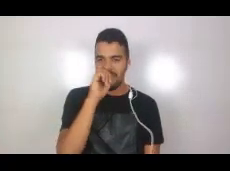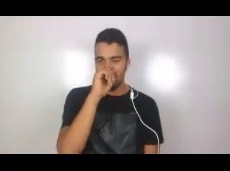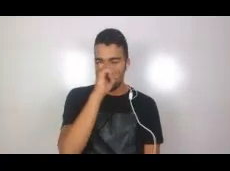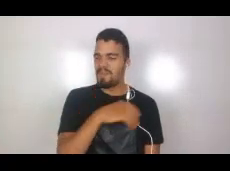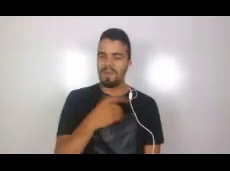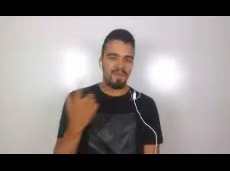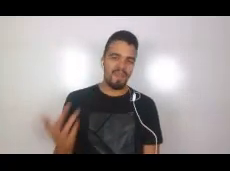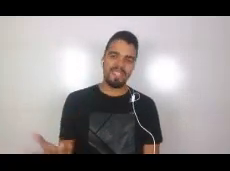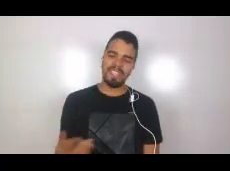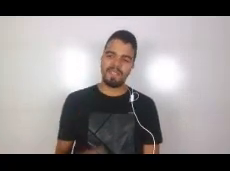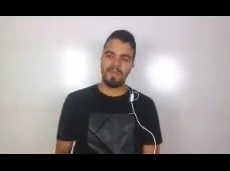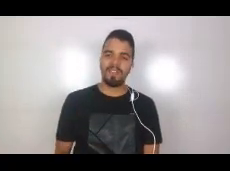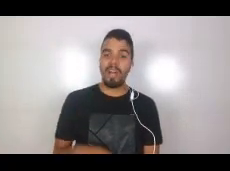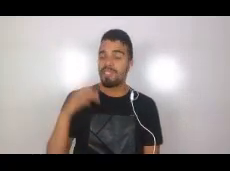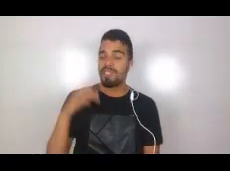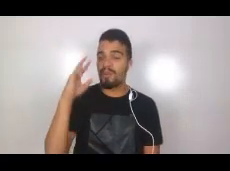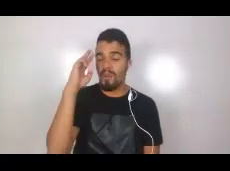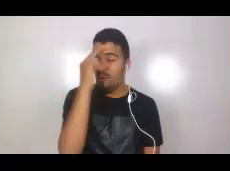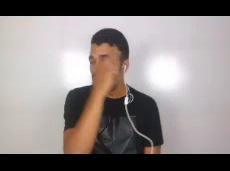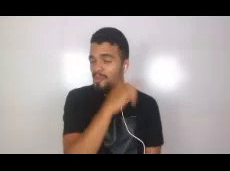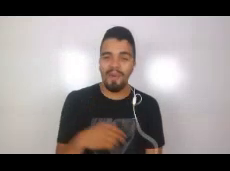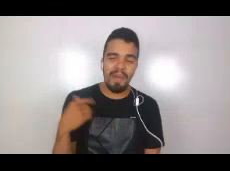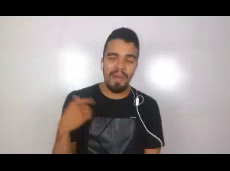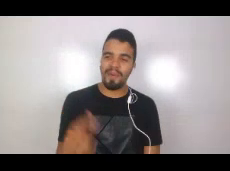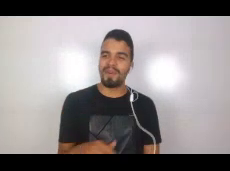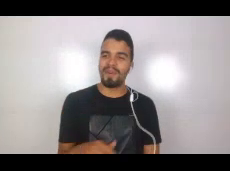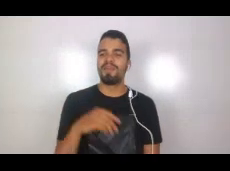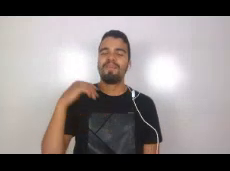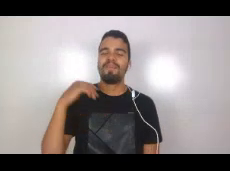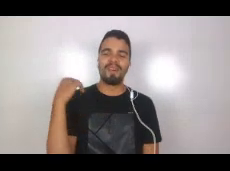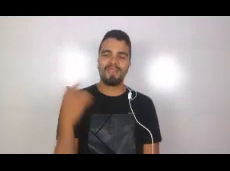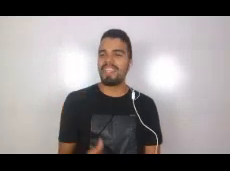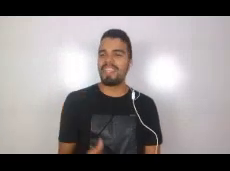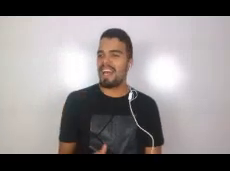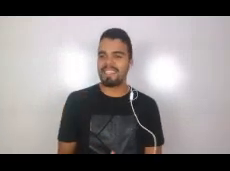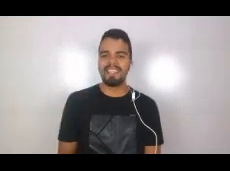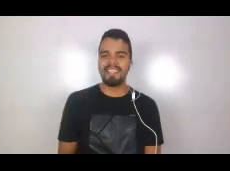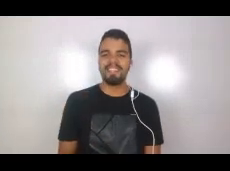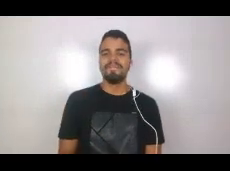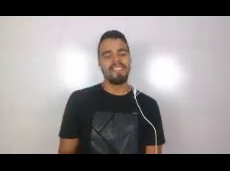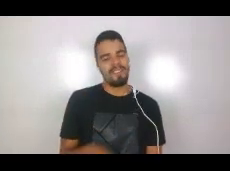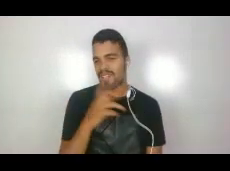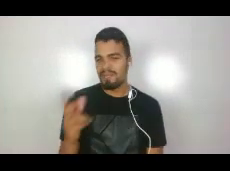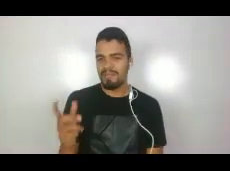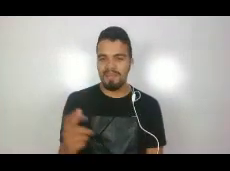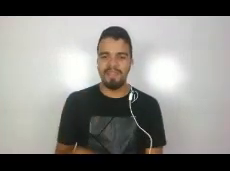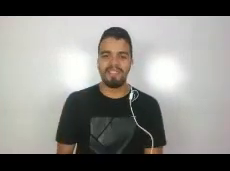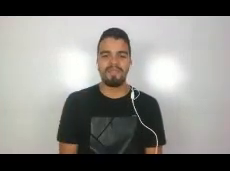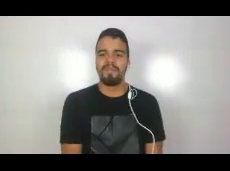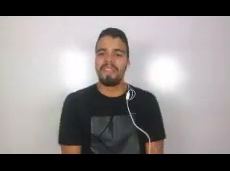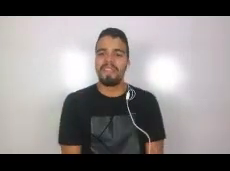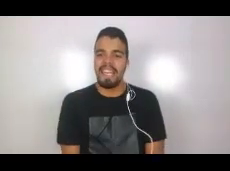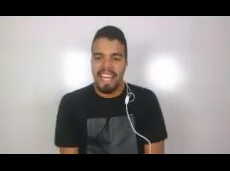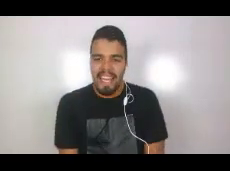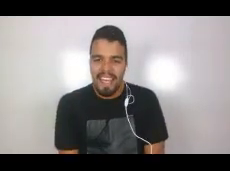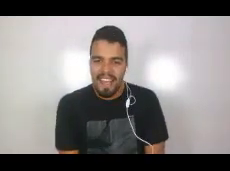Nós colocamos muitos meios de transporte, a gente colocou Uber Moto, mototáxi, nós colocamos tudo